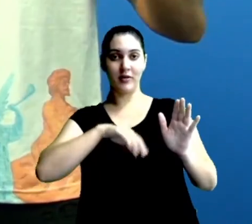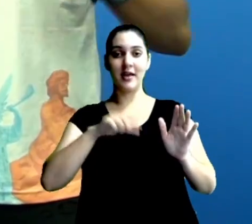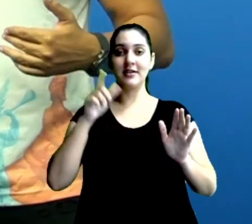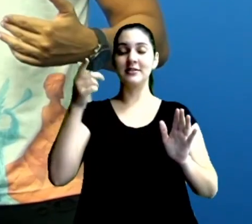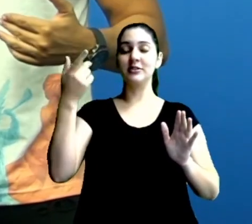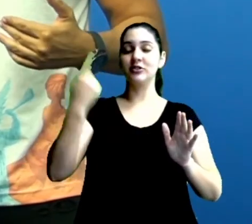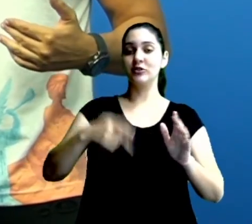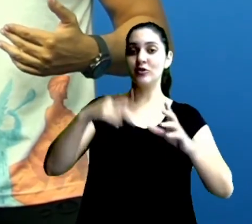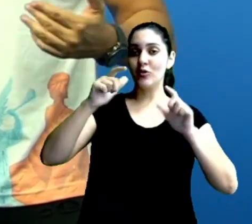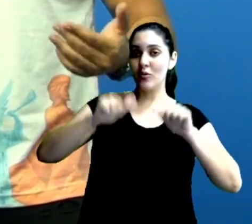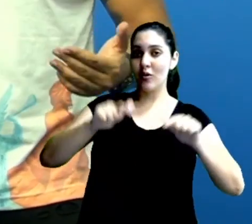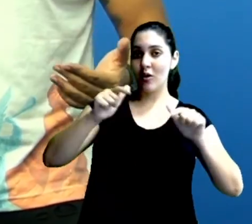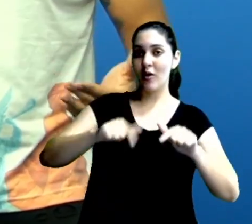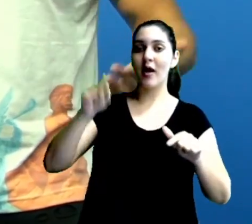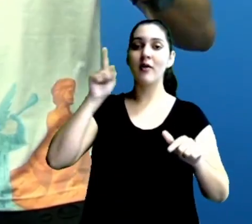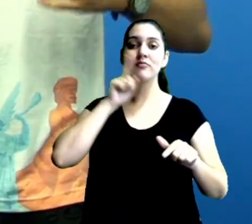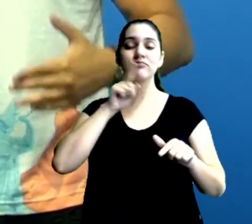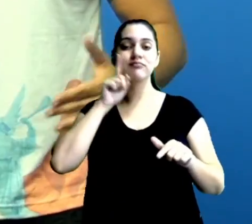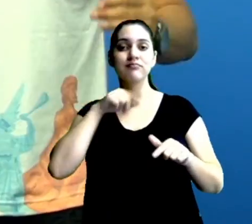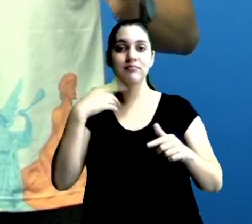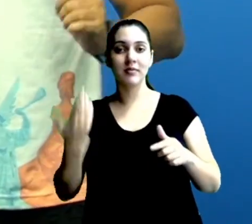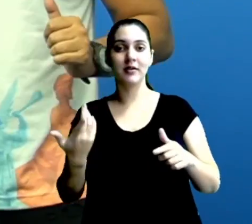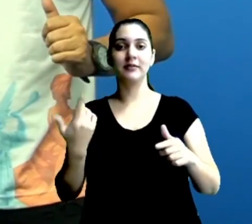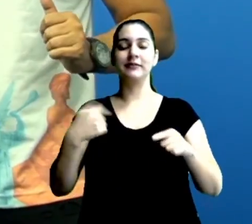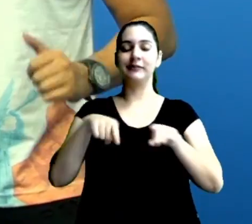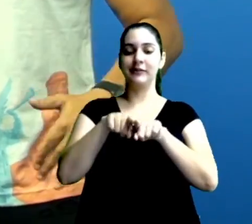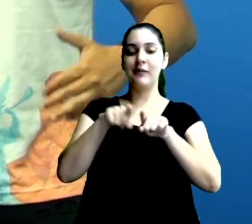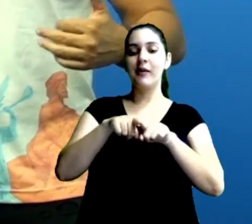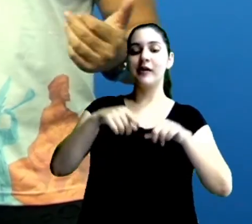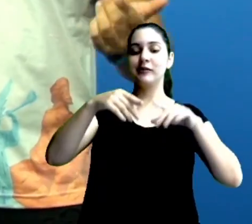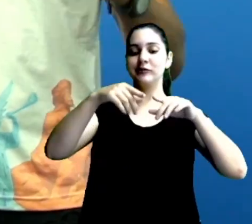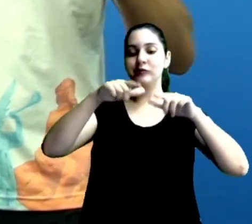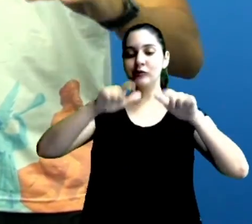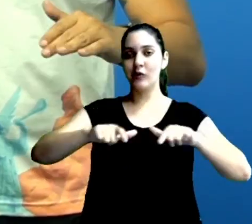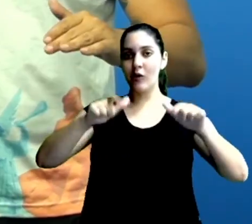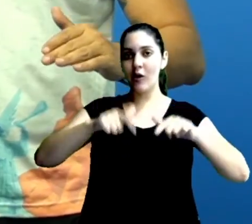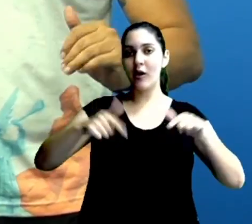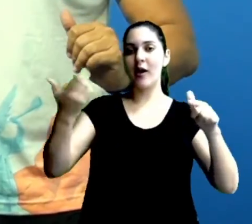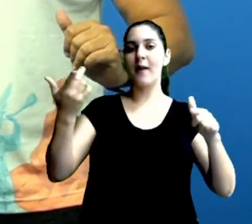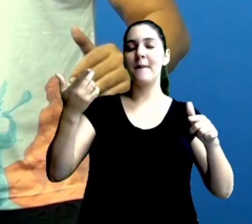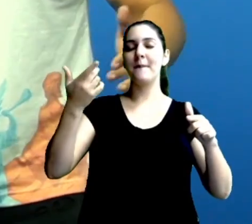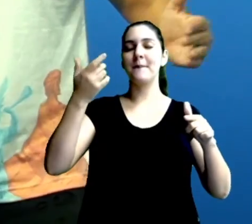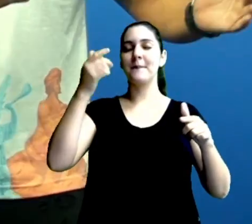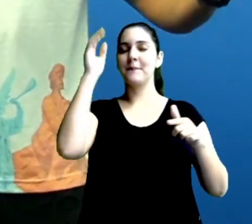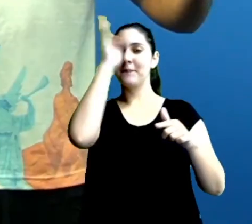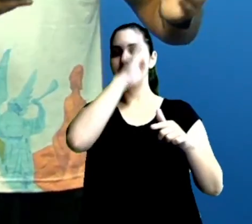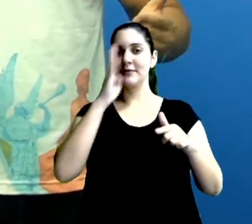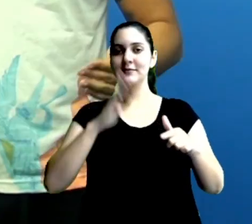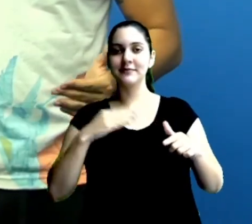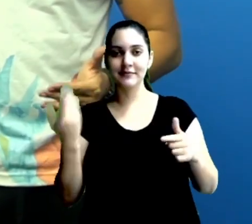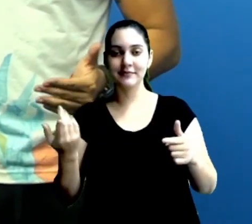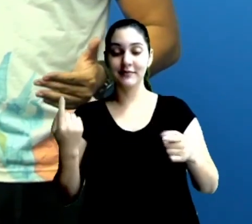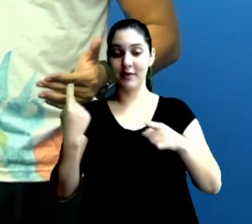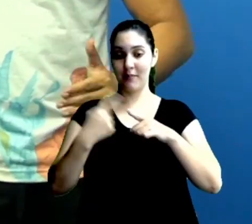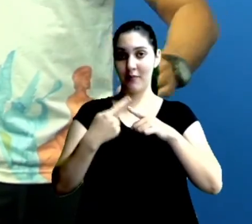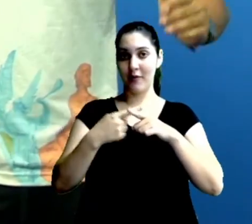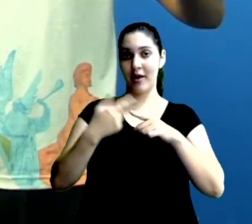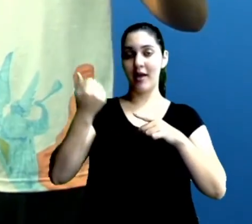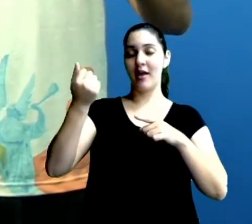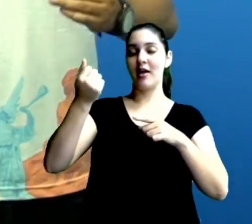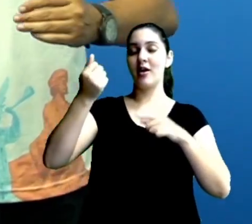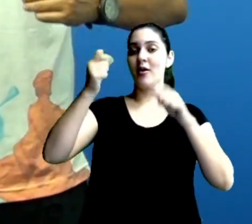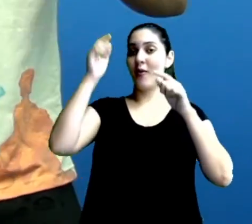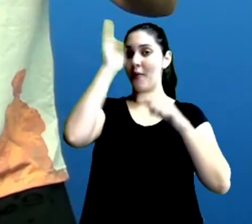americanas, consequentemente, obviamente, em terras brasileiras. Quando eu falo em terras americanas, estou falando que o Brasil fica na América do